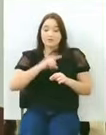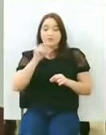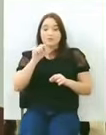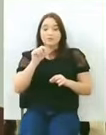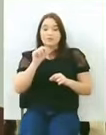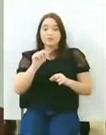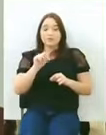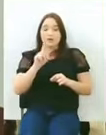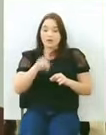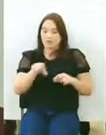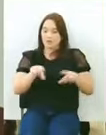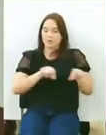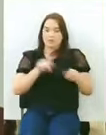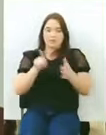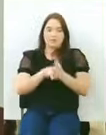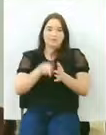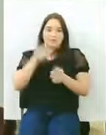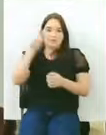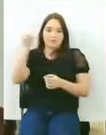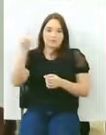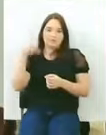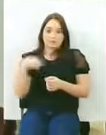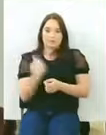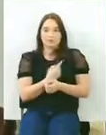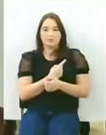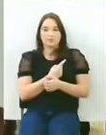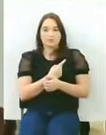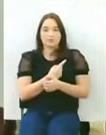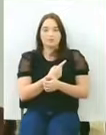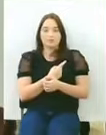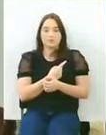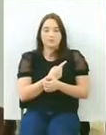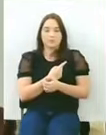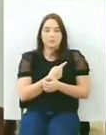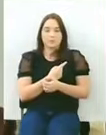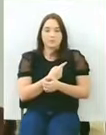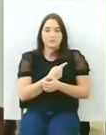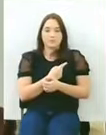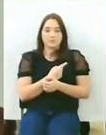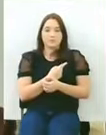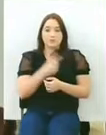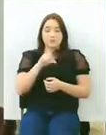mas para serem representantes de Deus sobre nós.